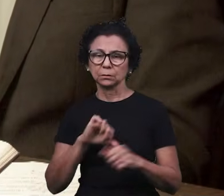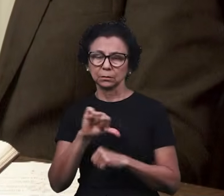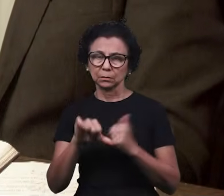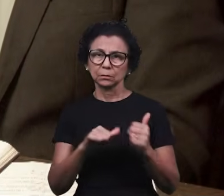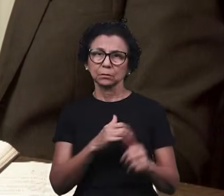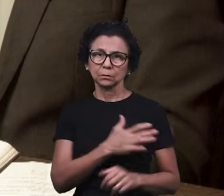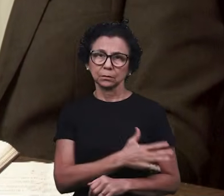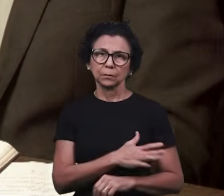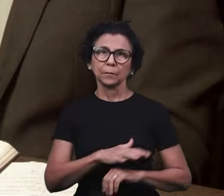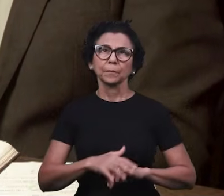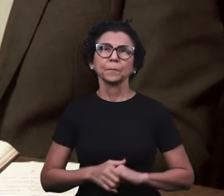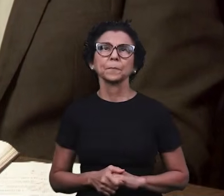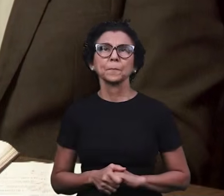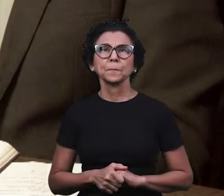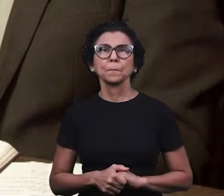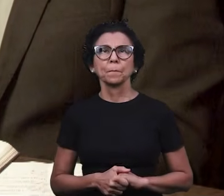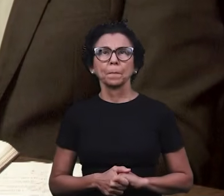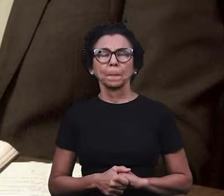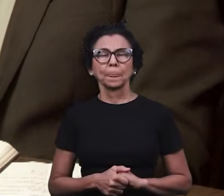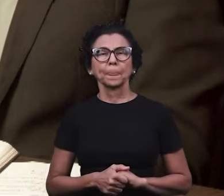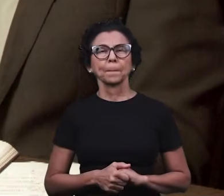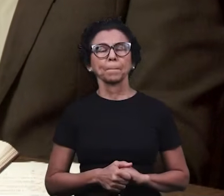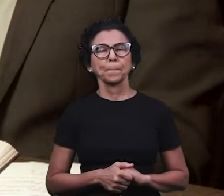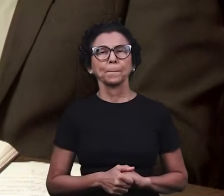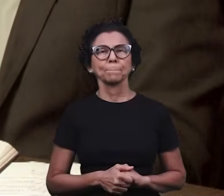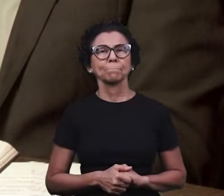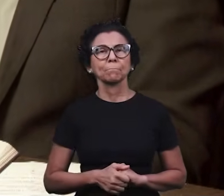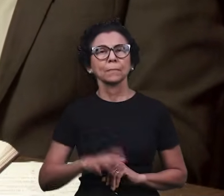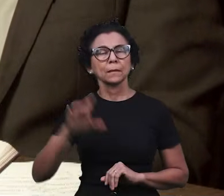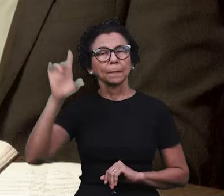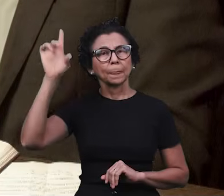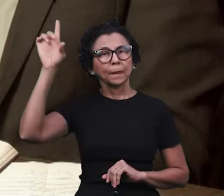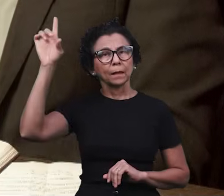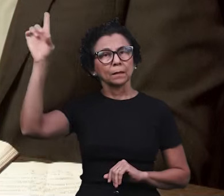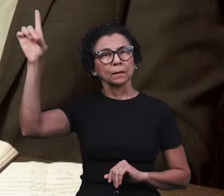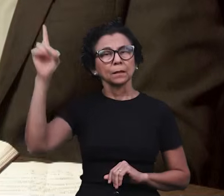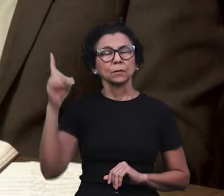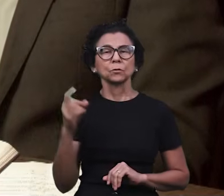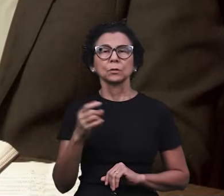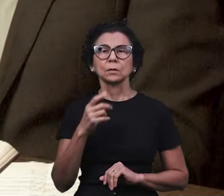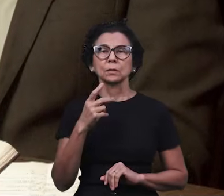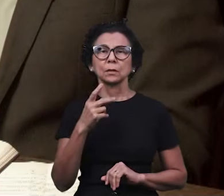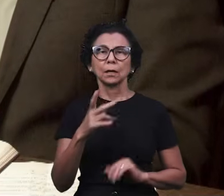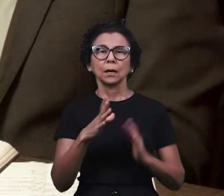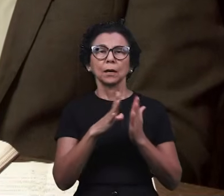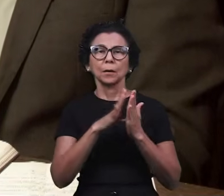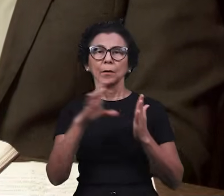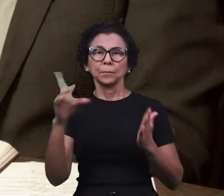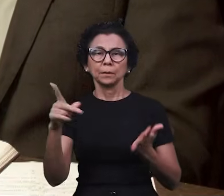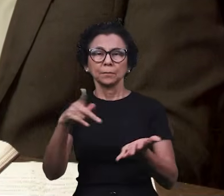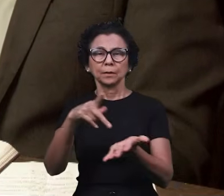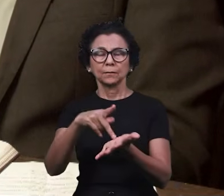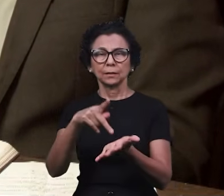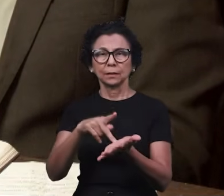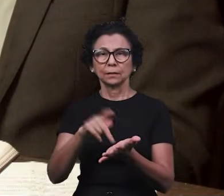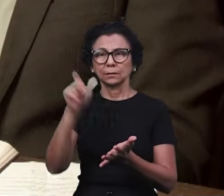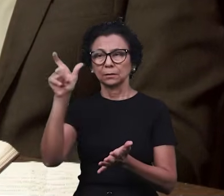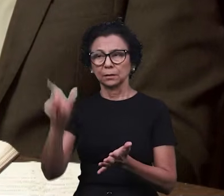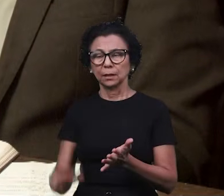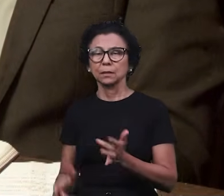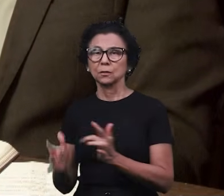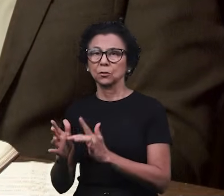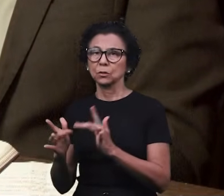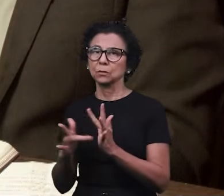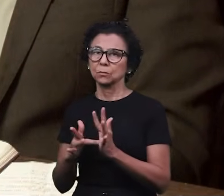Jesus. Eu lhes dei a tua palavra. A tua palavra é a verdade. Então começa aqui, as coisas de Deus